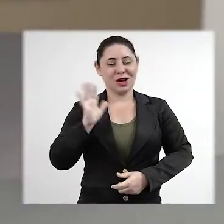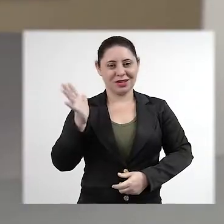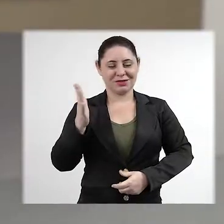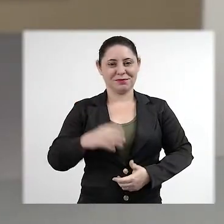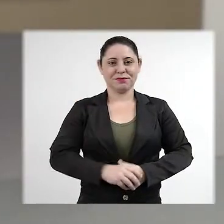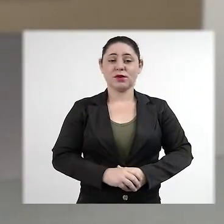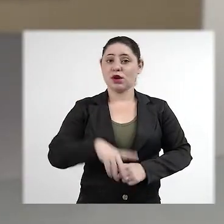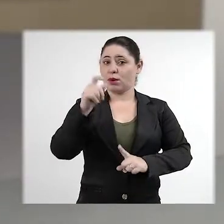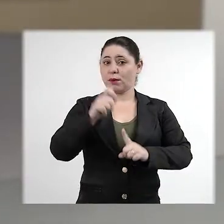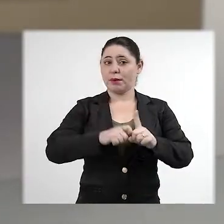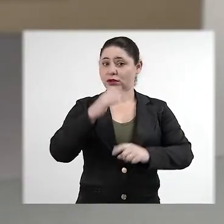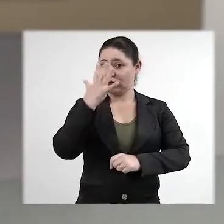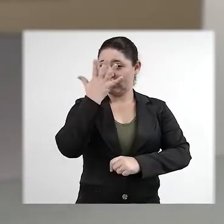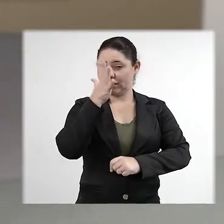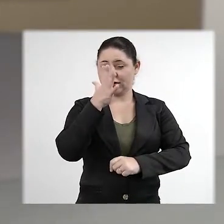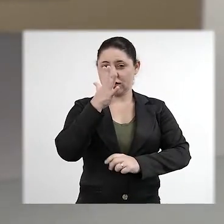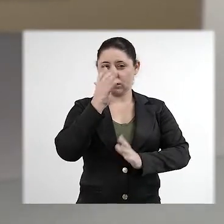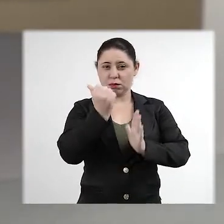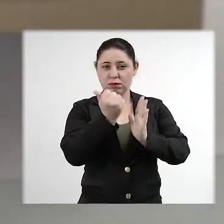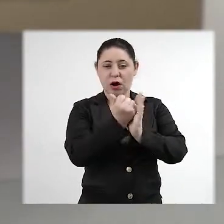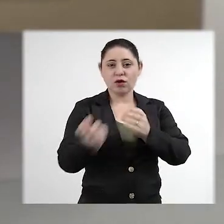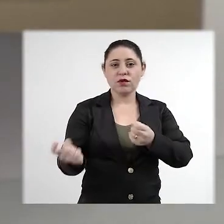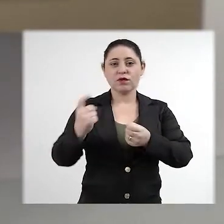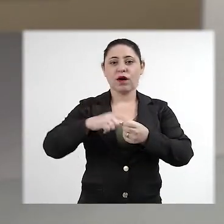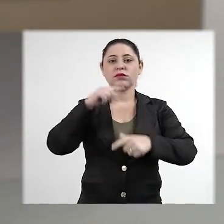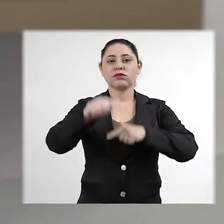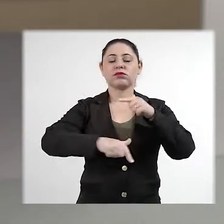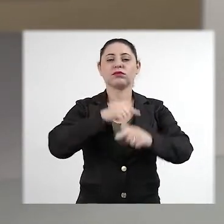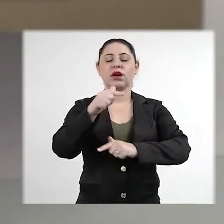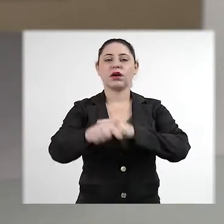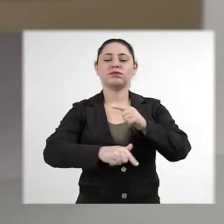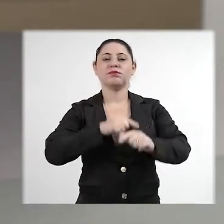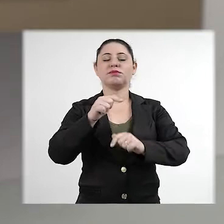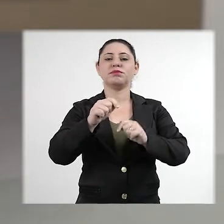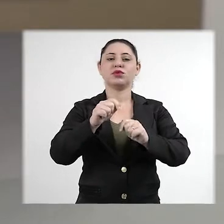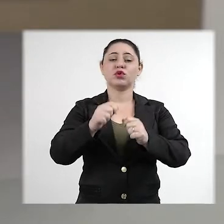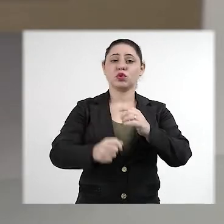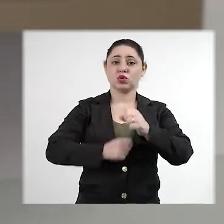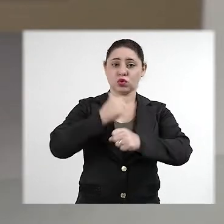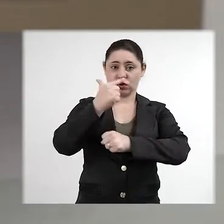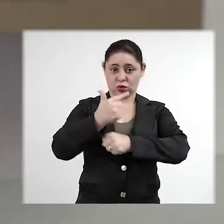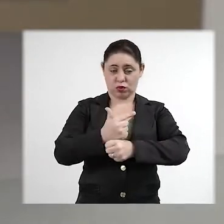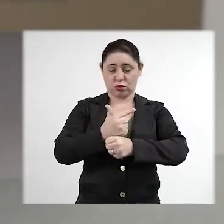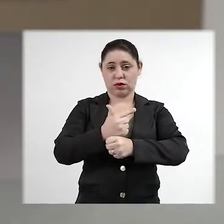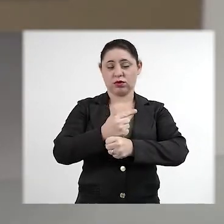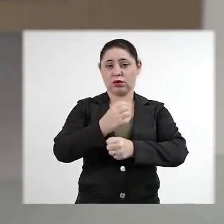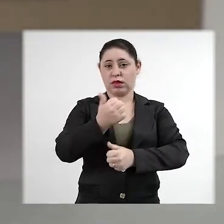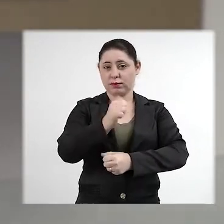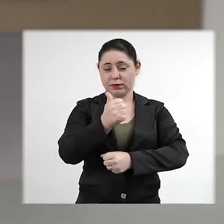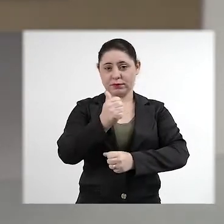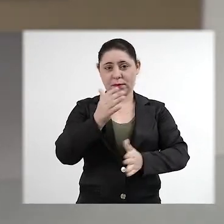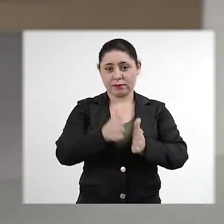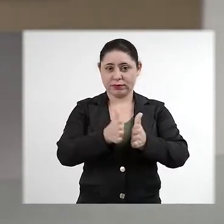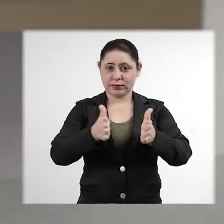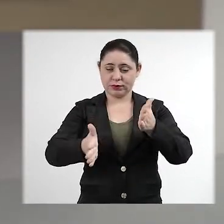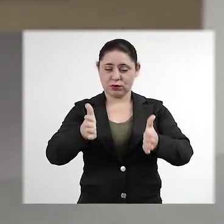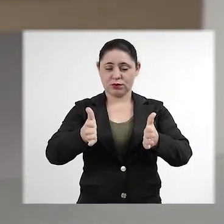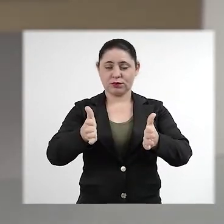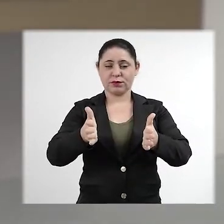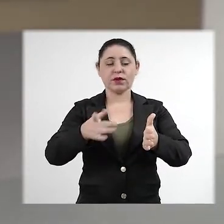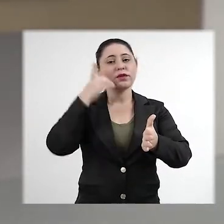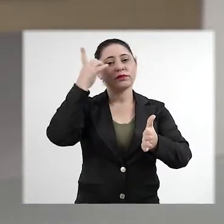Olá! O mês de fevereiro marcou a retomada das atividades do segundo ano da